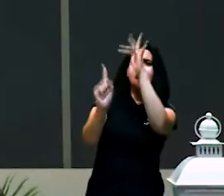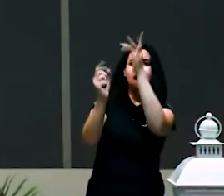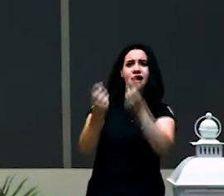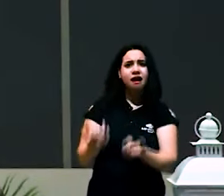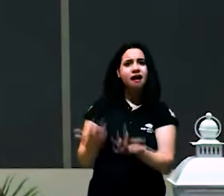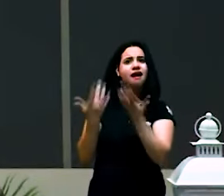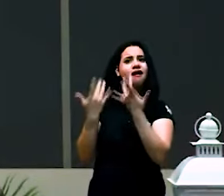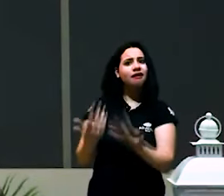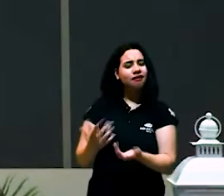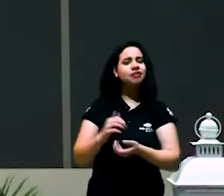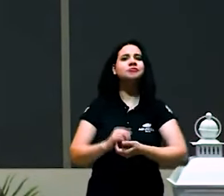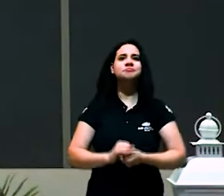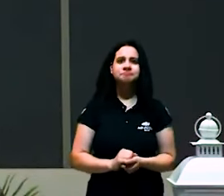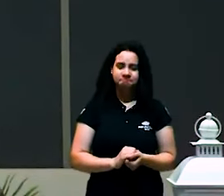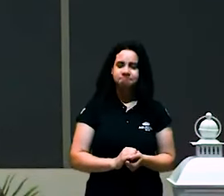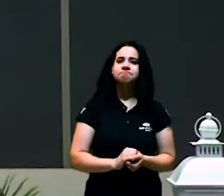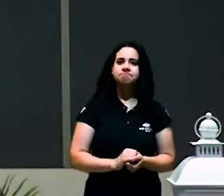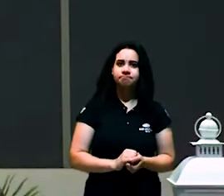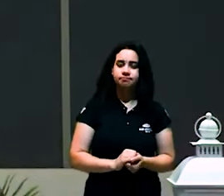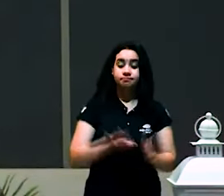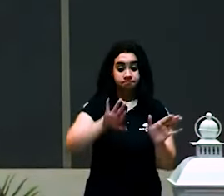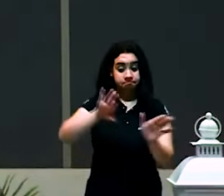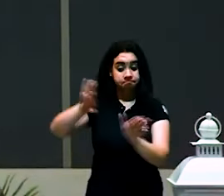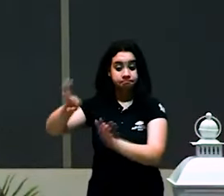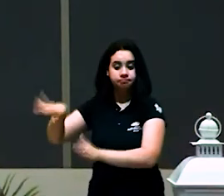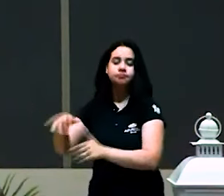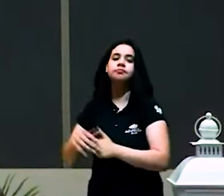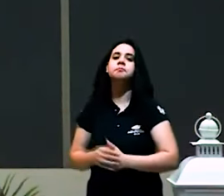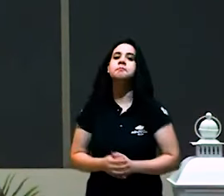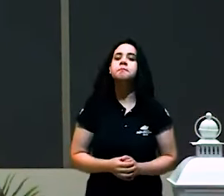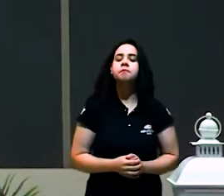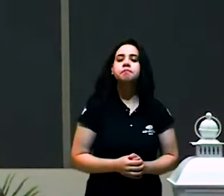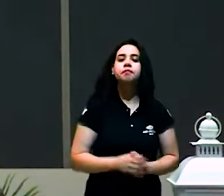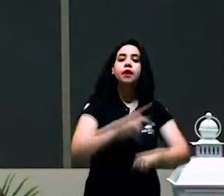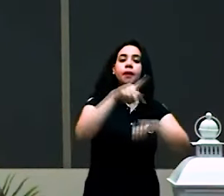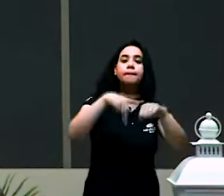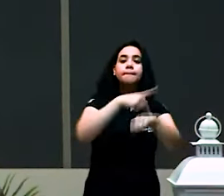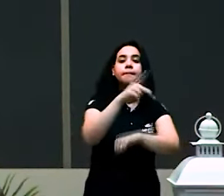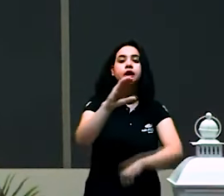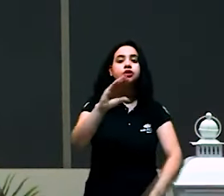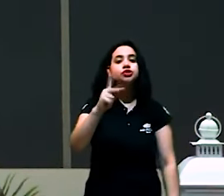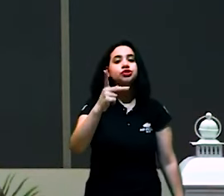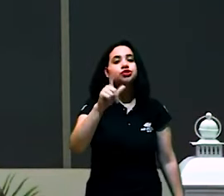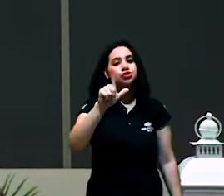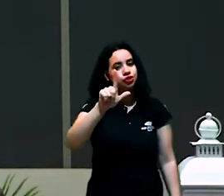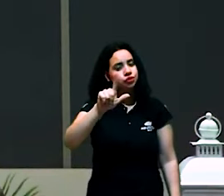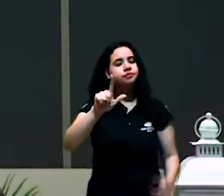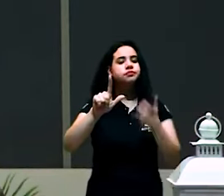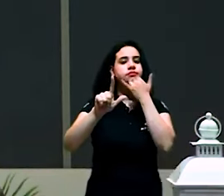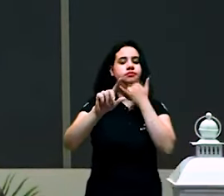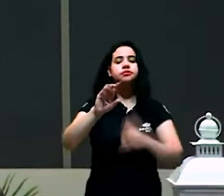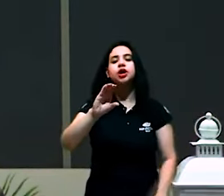Chile, a igreja metodista. A igreja metodista do Chile foi fundada no